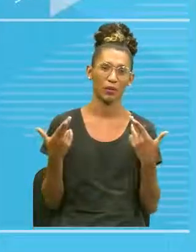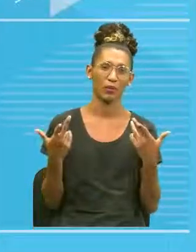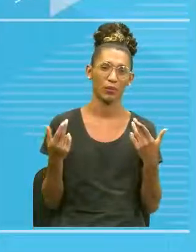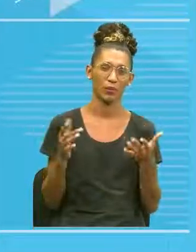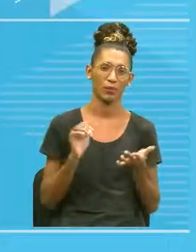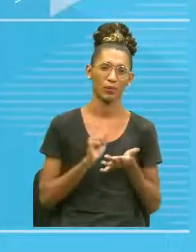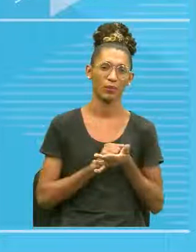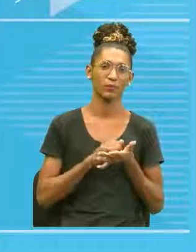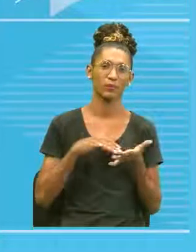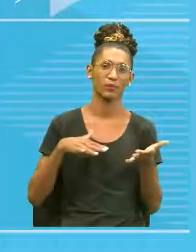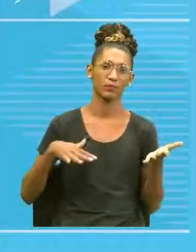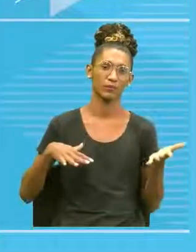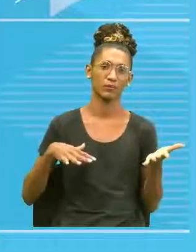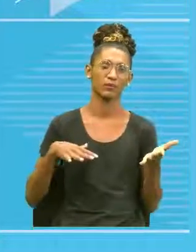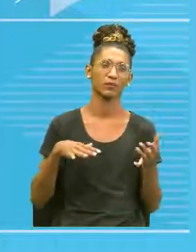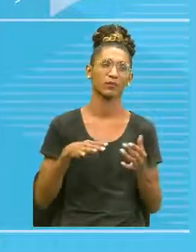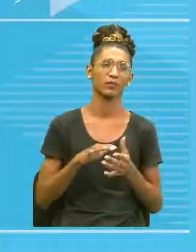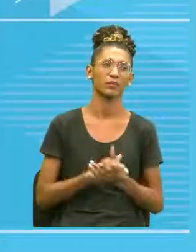exercício